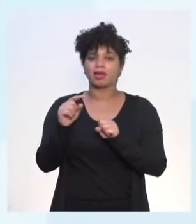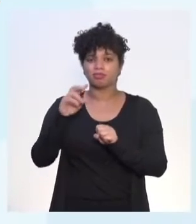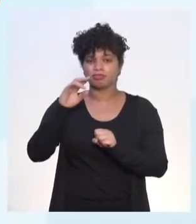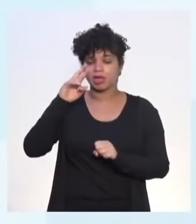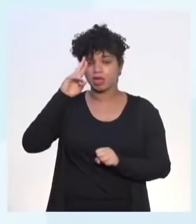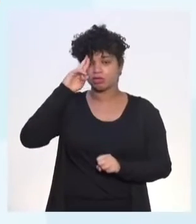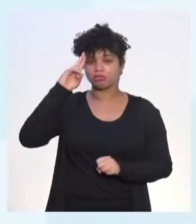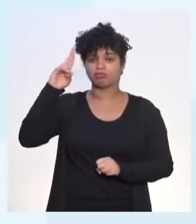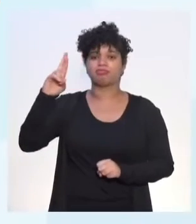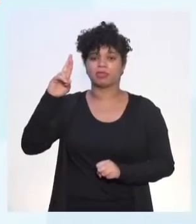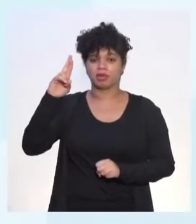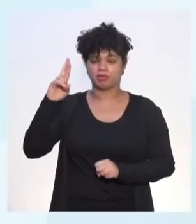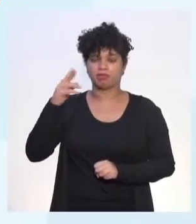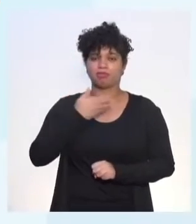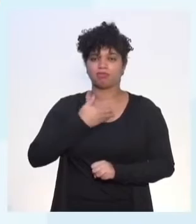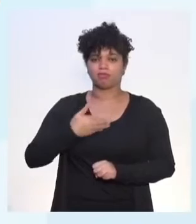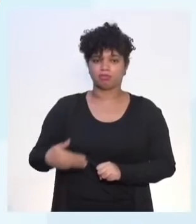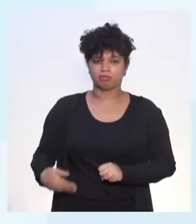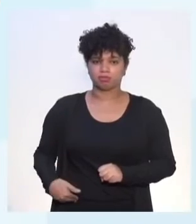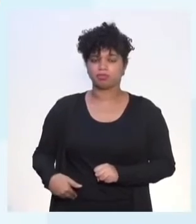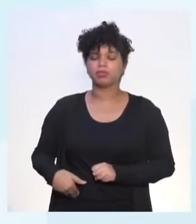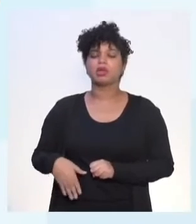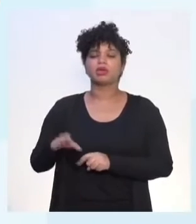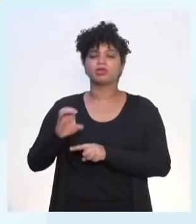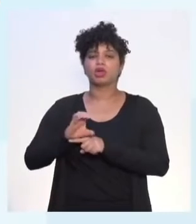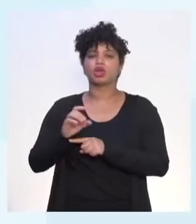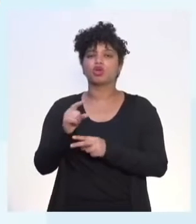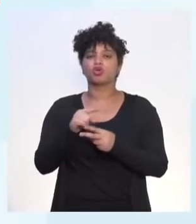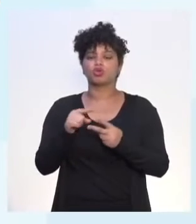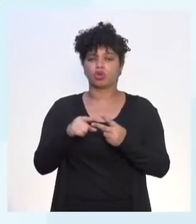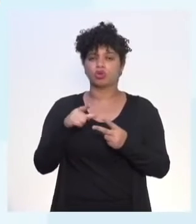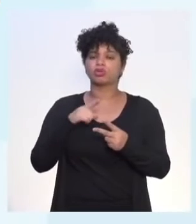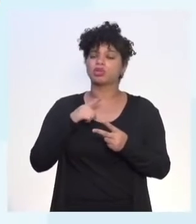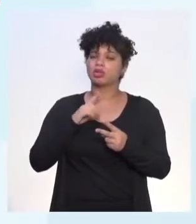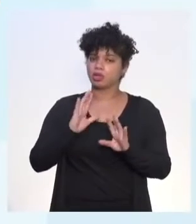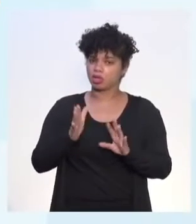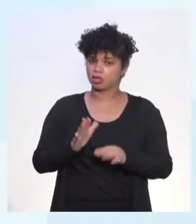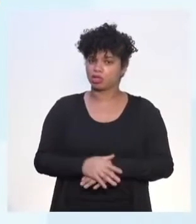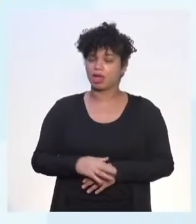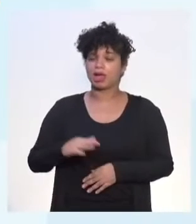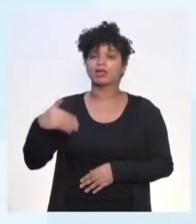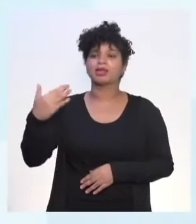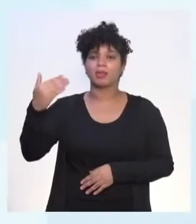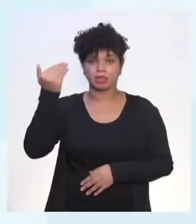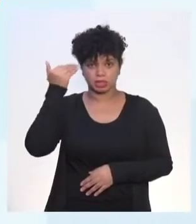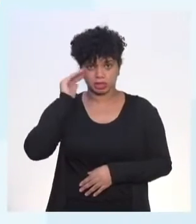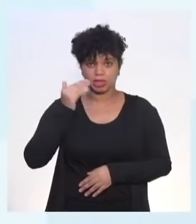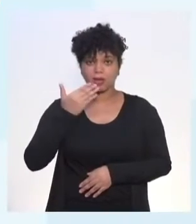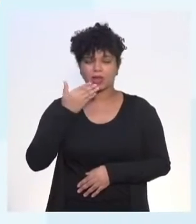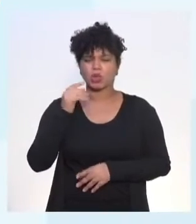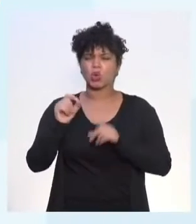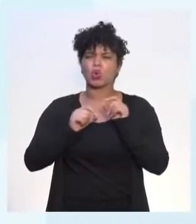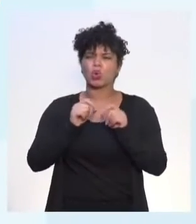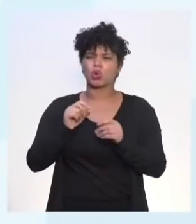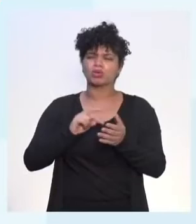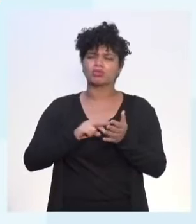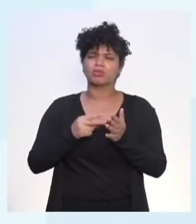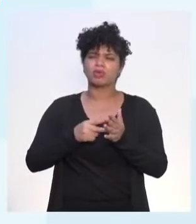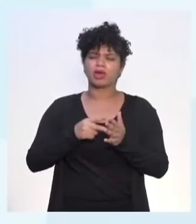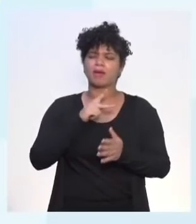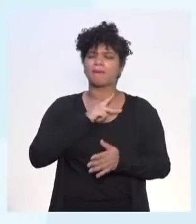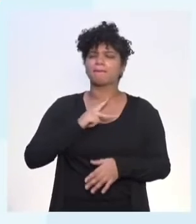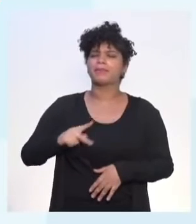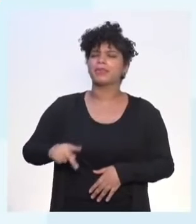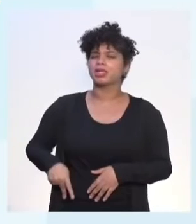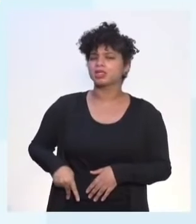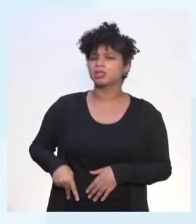e de Estado, acumulando as duas funções no seu cargo. Lá na frente nós vamos entender um pouco mais a diferença